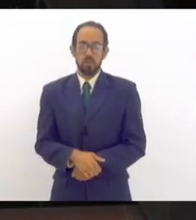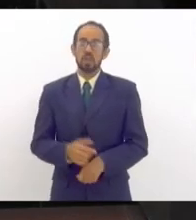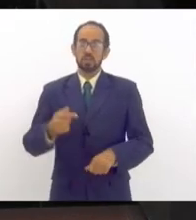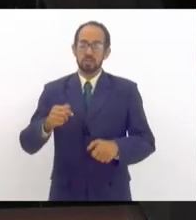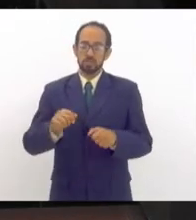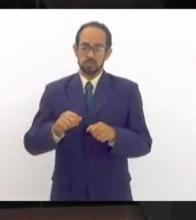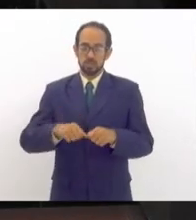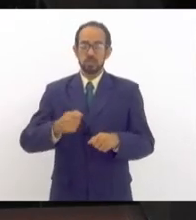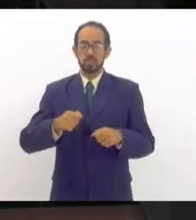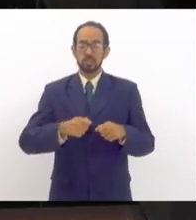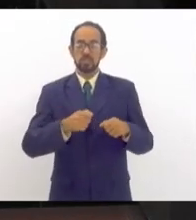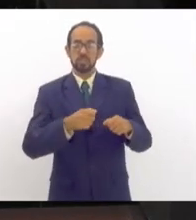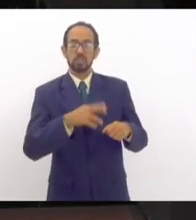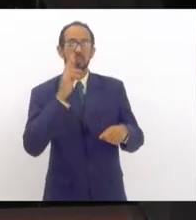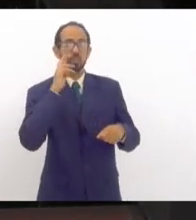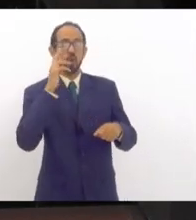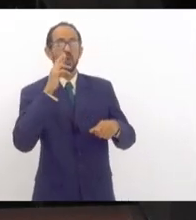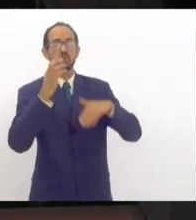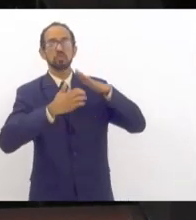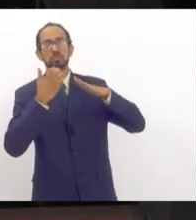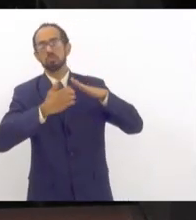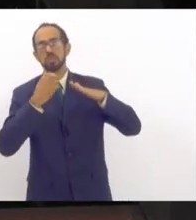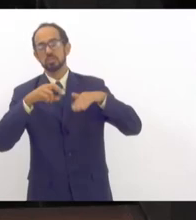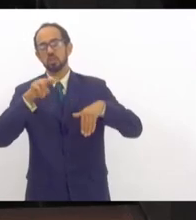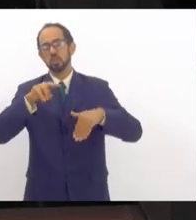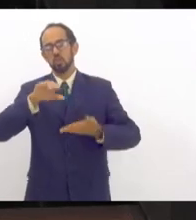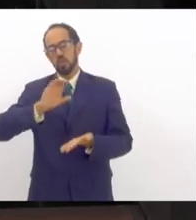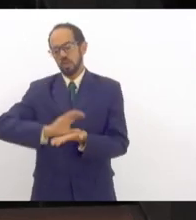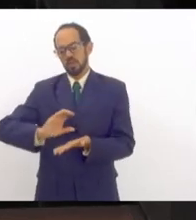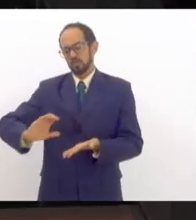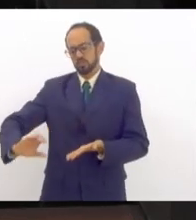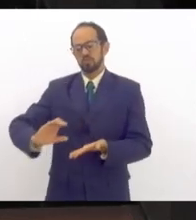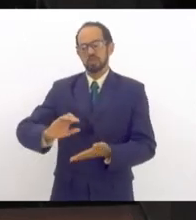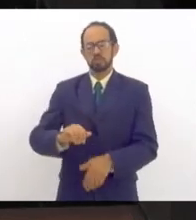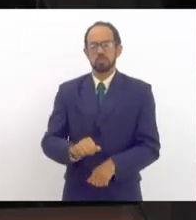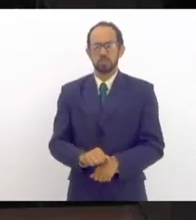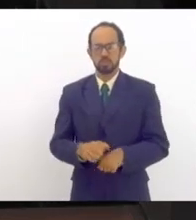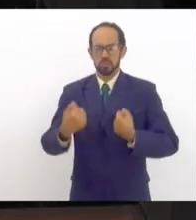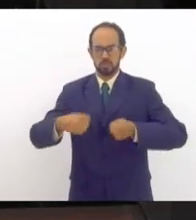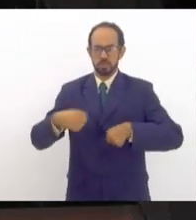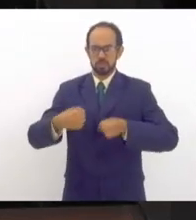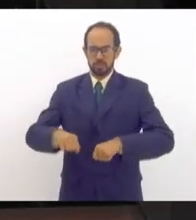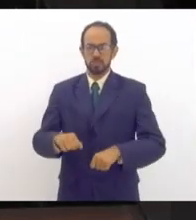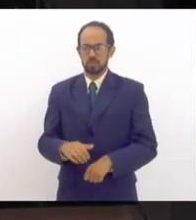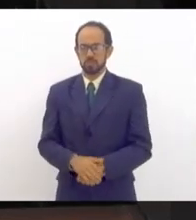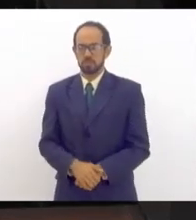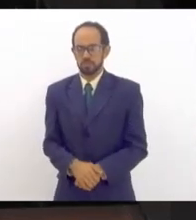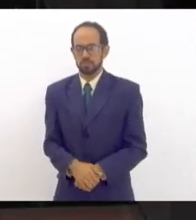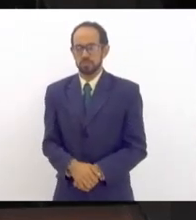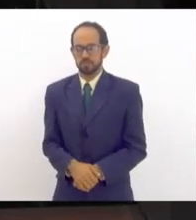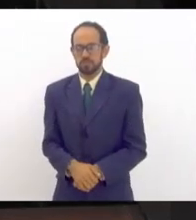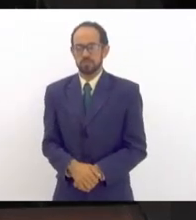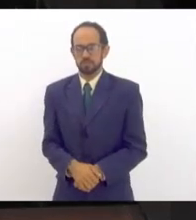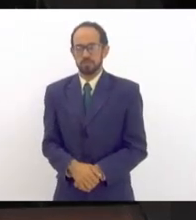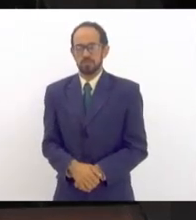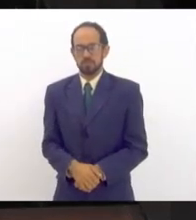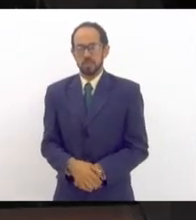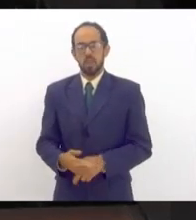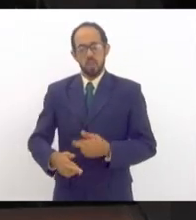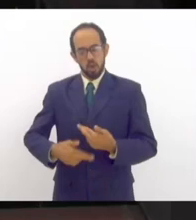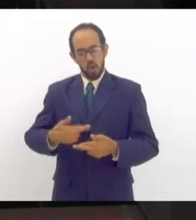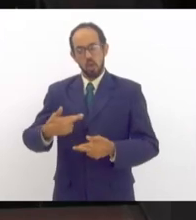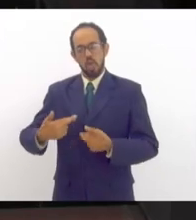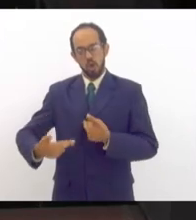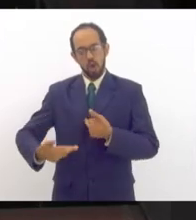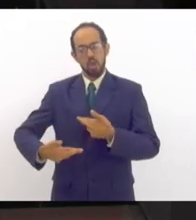grandes Empreendimentos que nunca fazem os investimentos necessários pega a concessão enrola um pouco depois